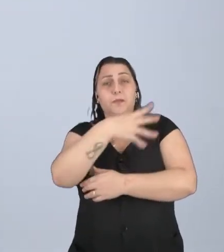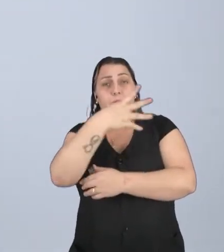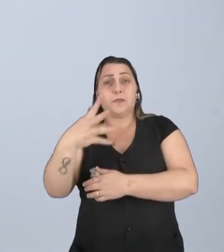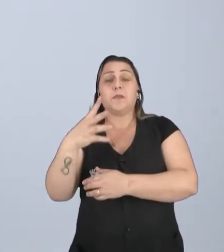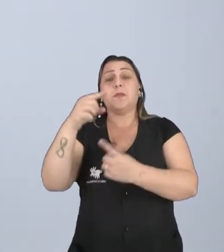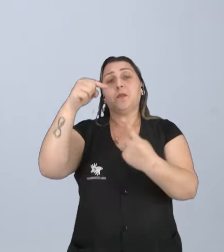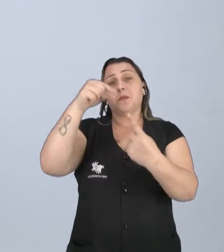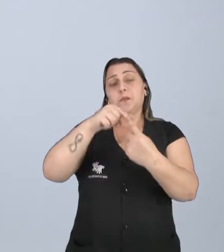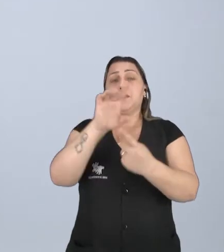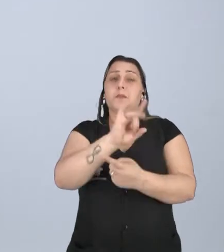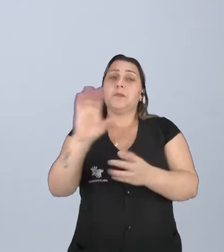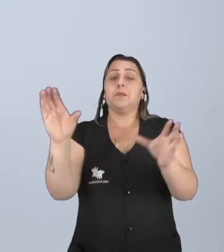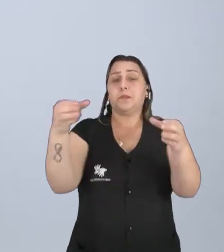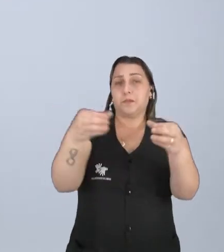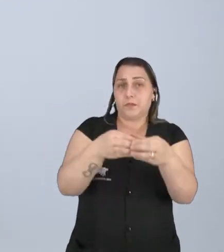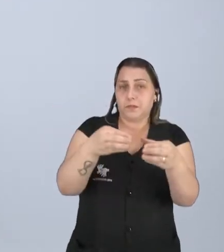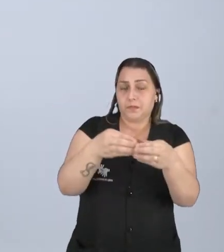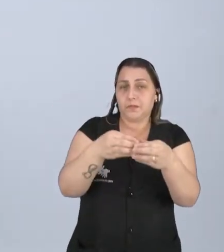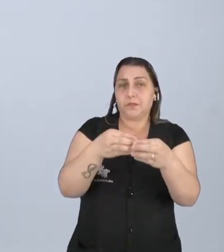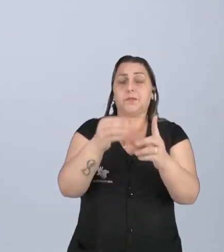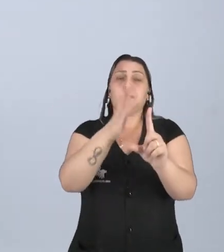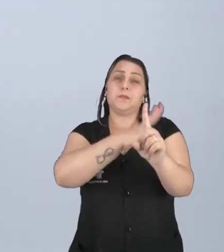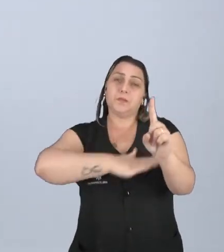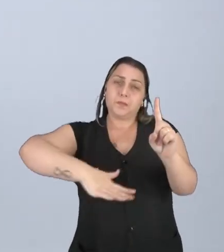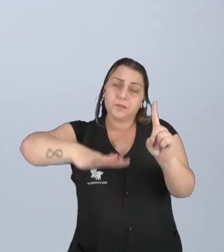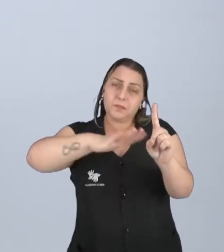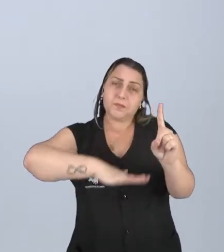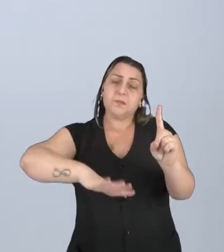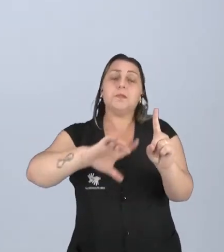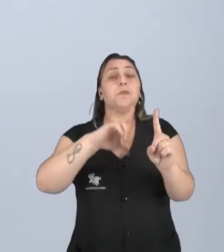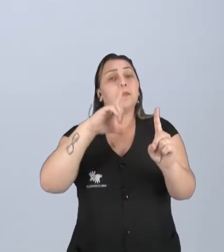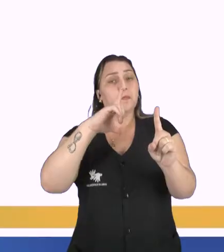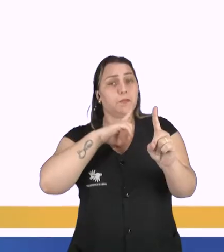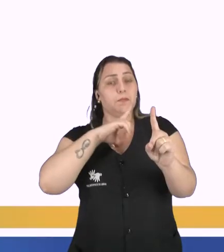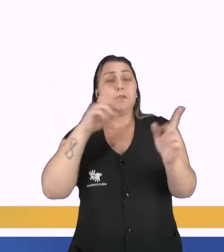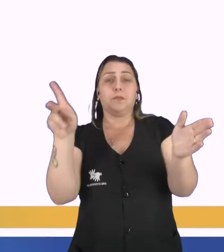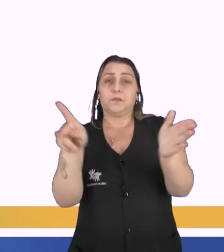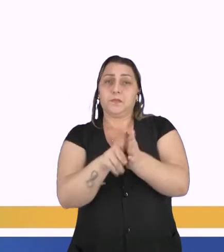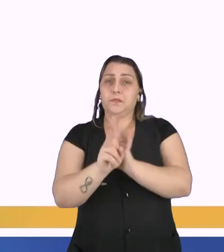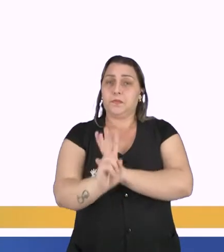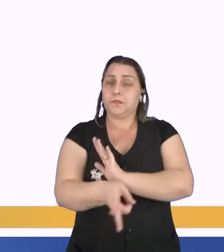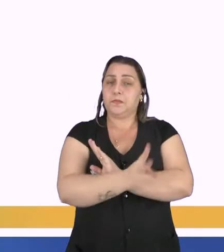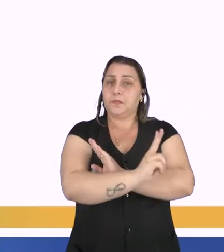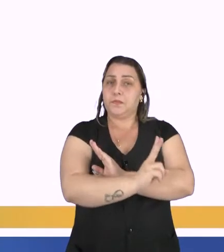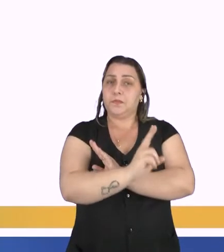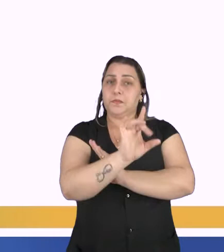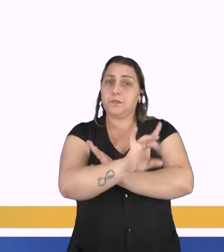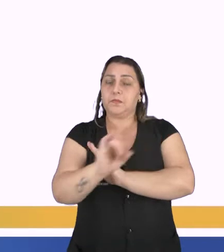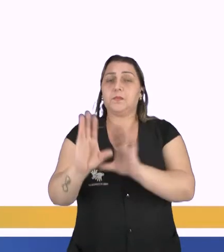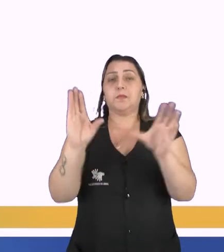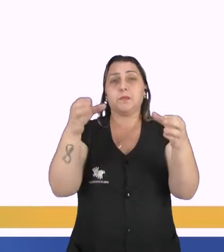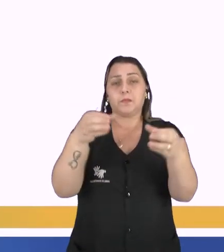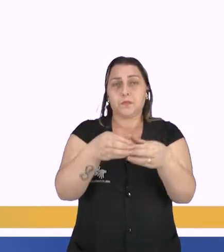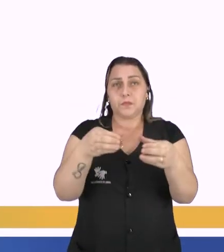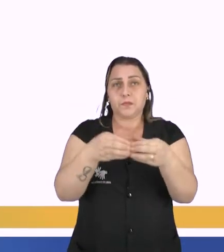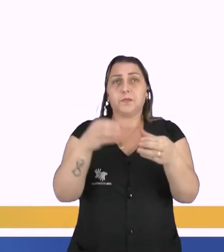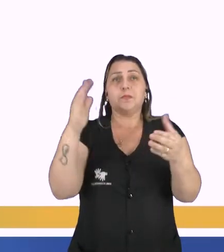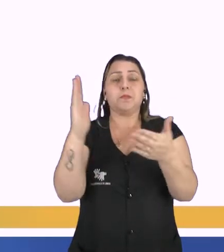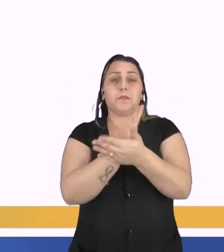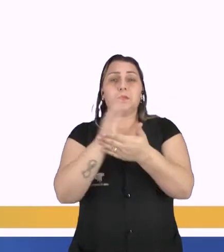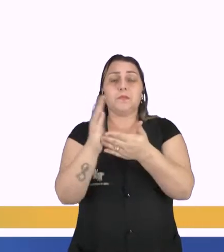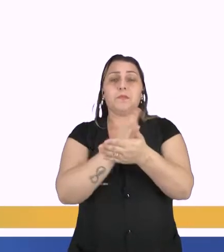né? Os setores sociais que compunham esses grupos, as figuras de destaque também, e